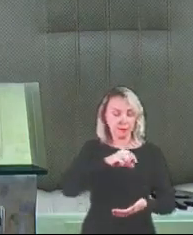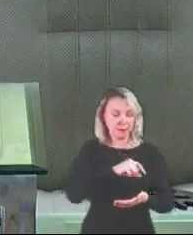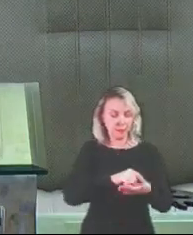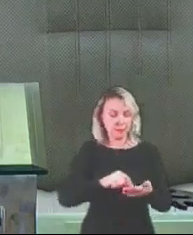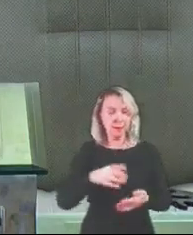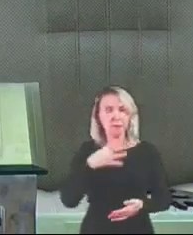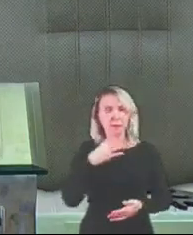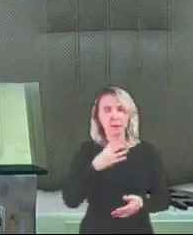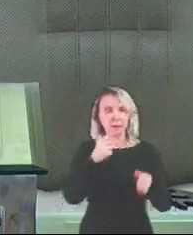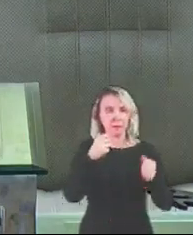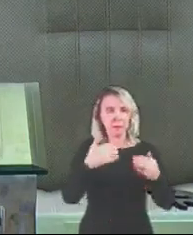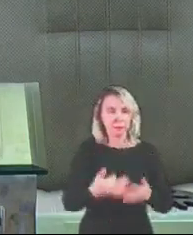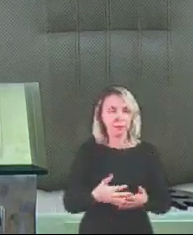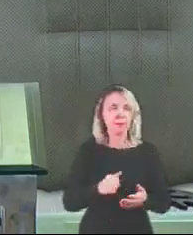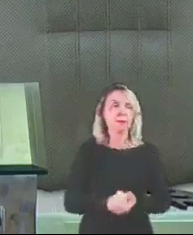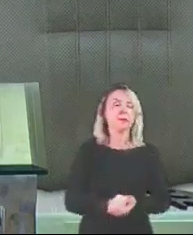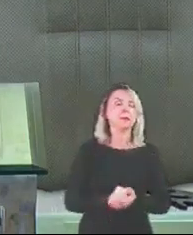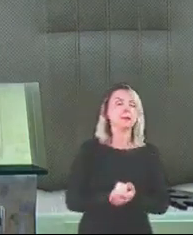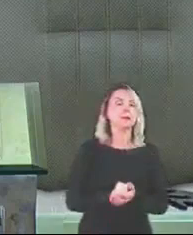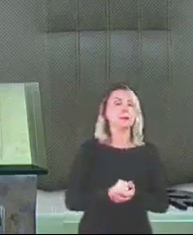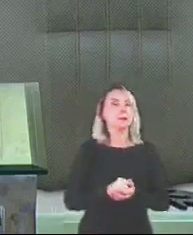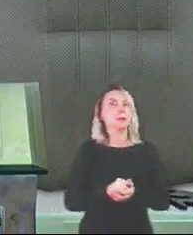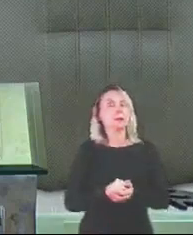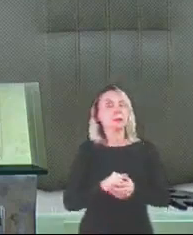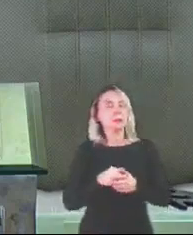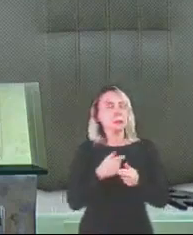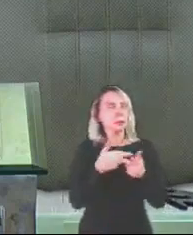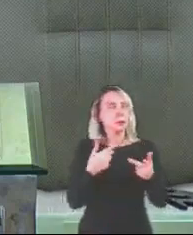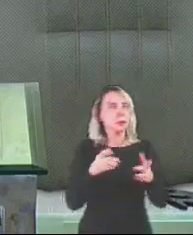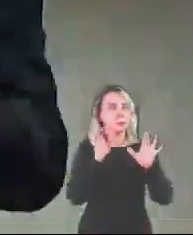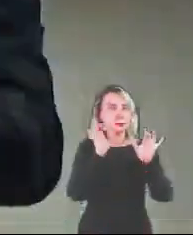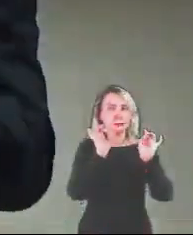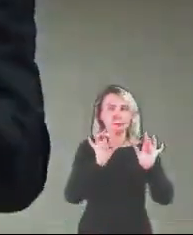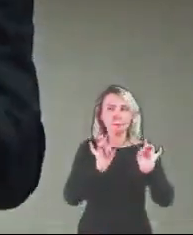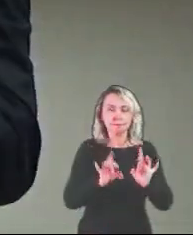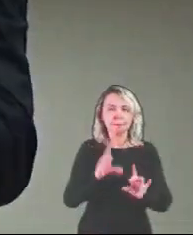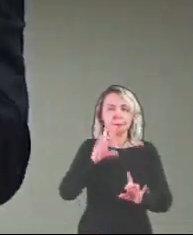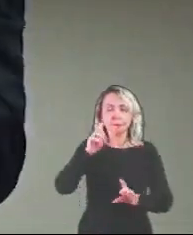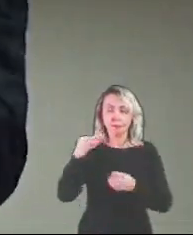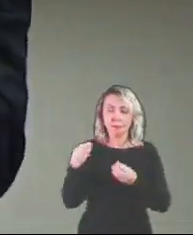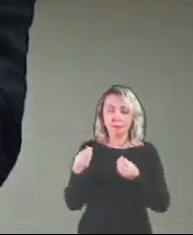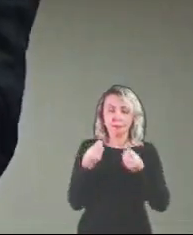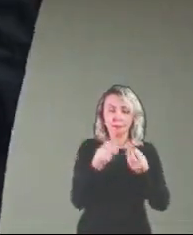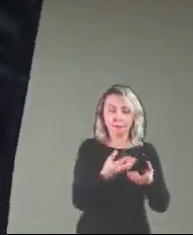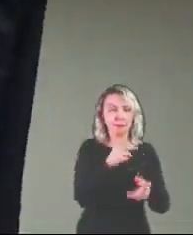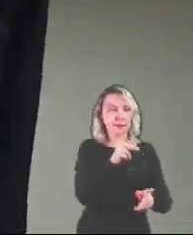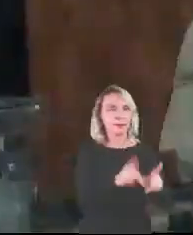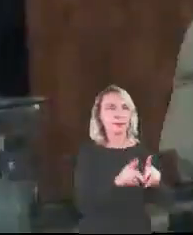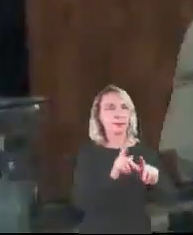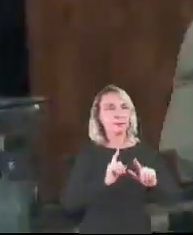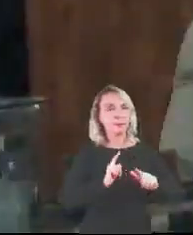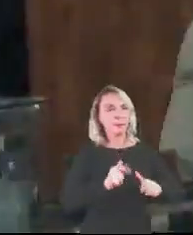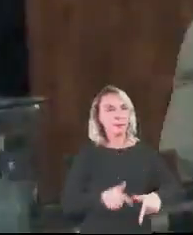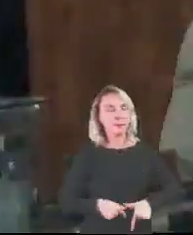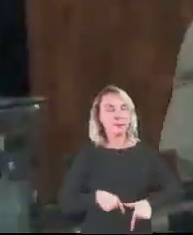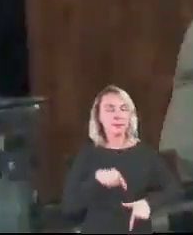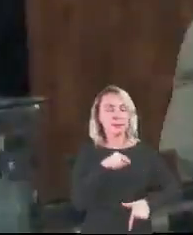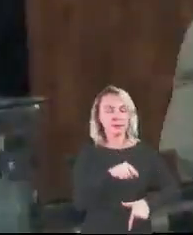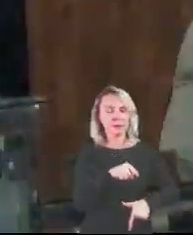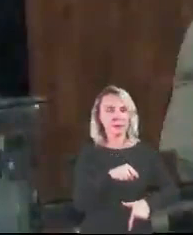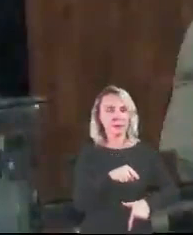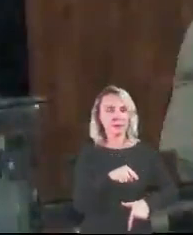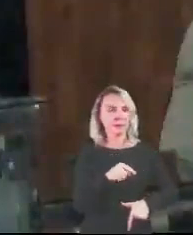que os grandes privilégios que Deus concedeu de bom grado ao povo de Israel, este povo vai